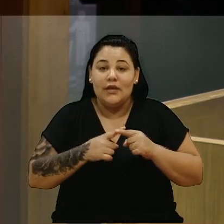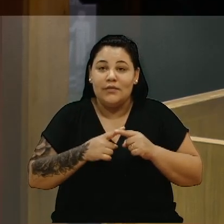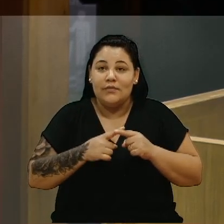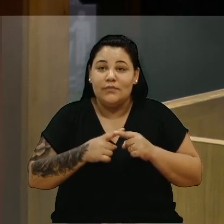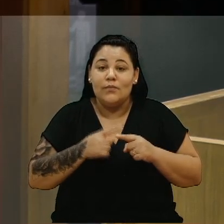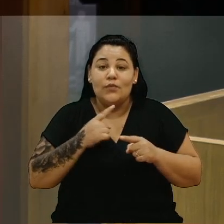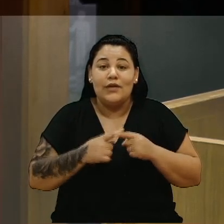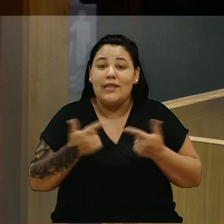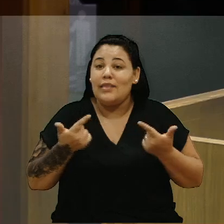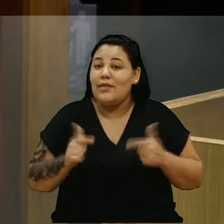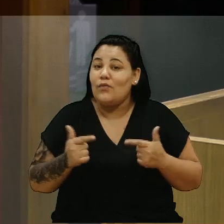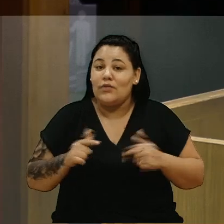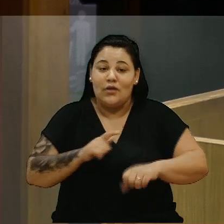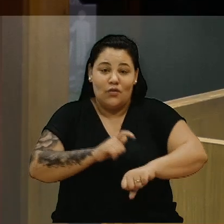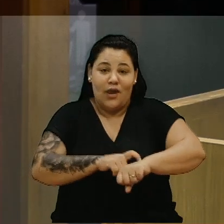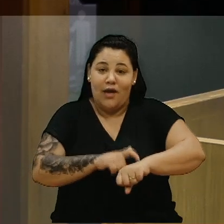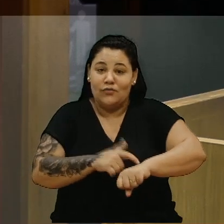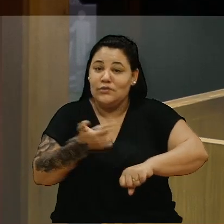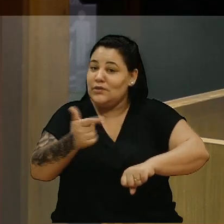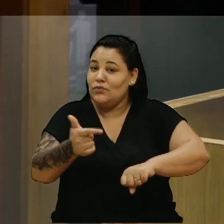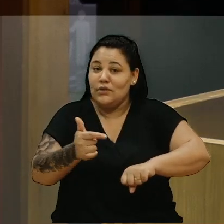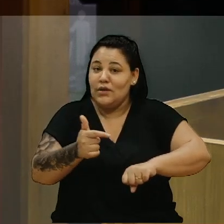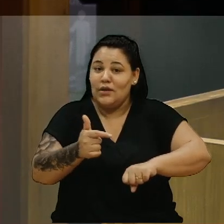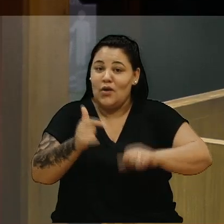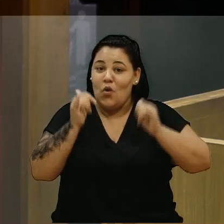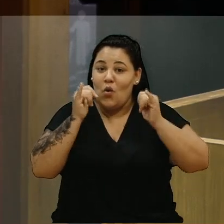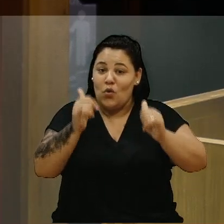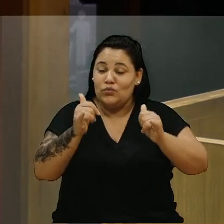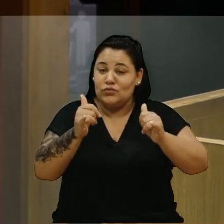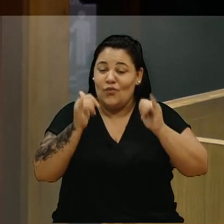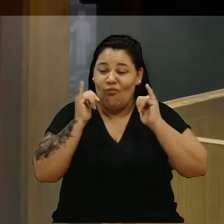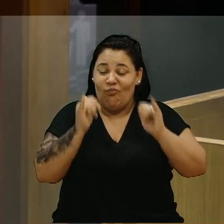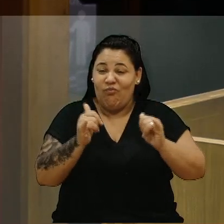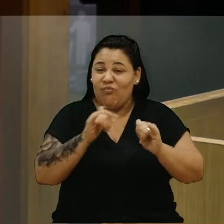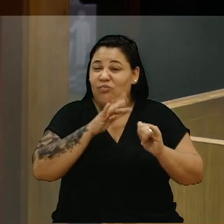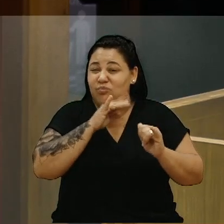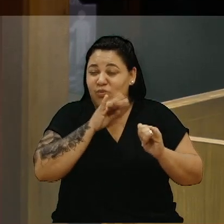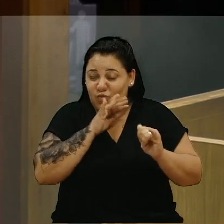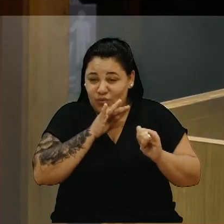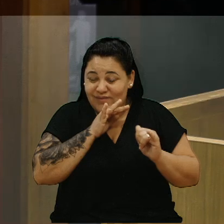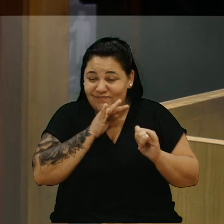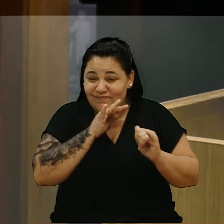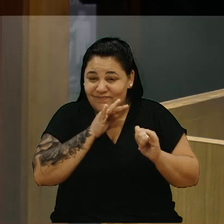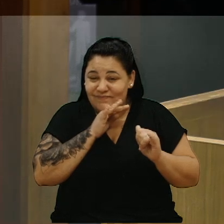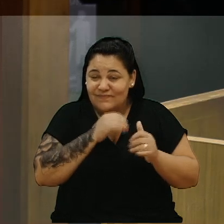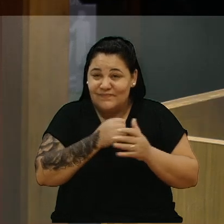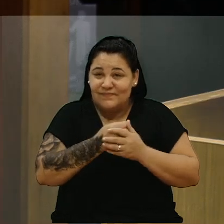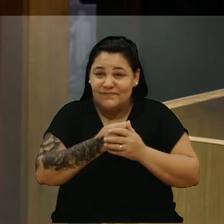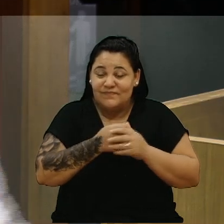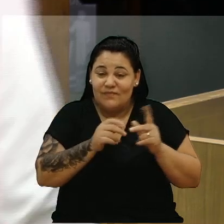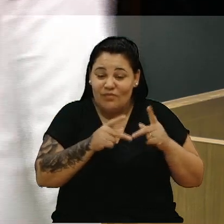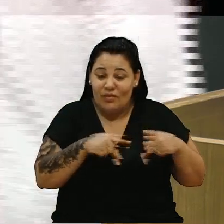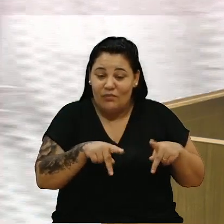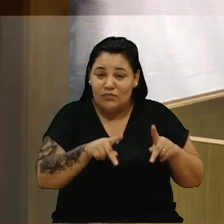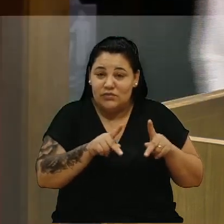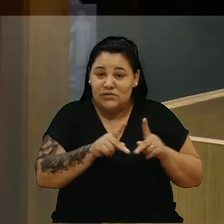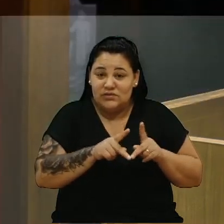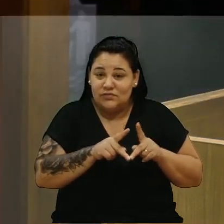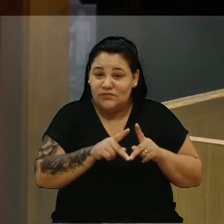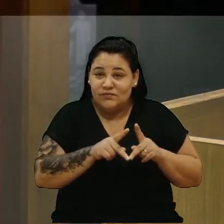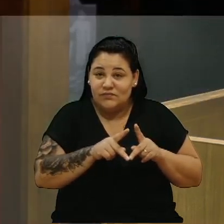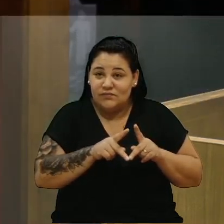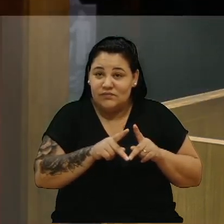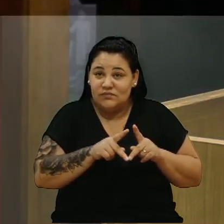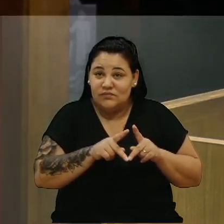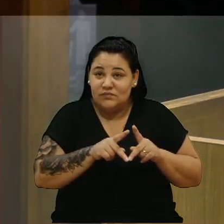tem horário, não tem ônibus não tem as condições mínimas para ser utilizado. A população fica refém.